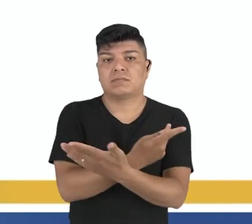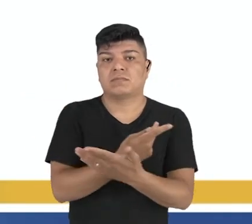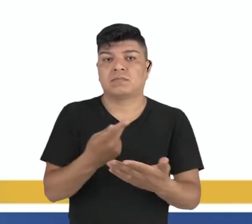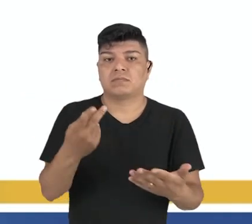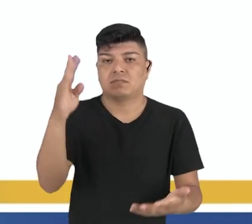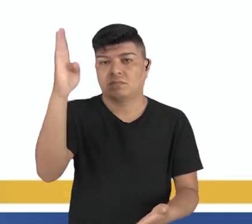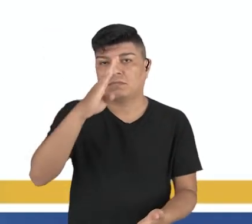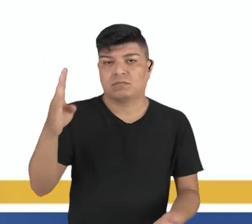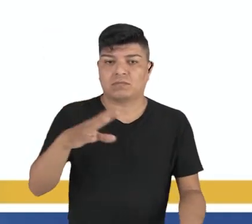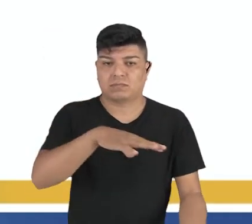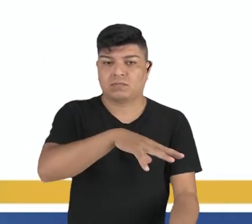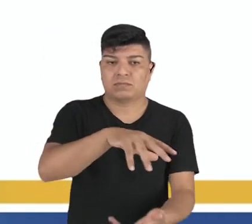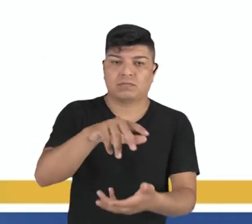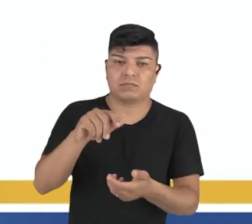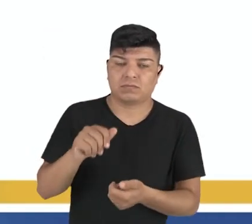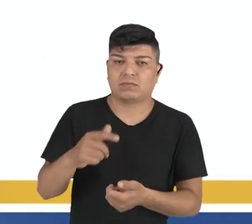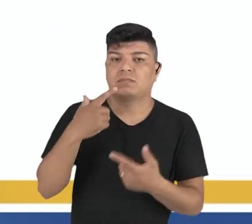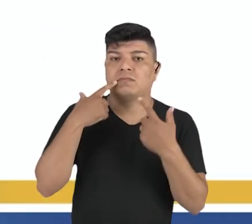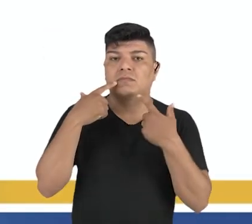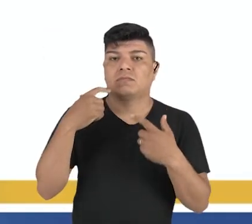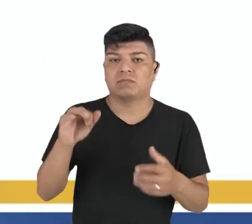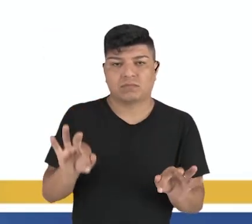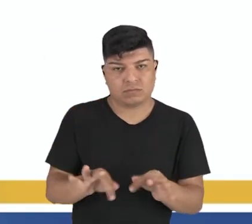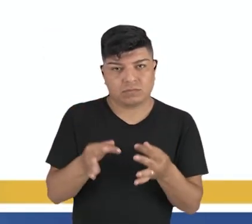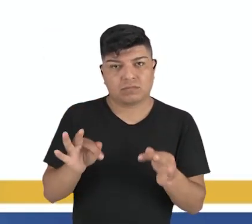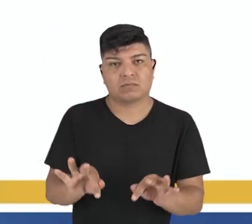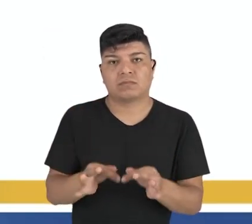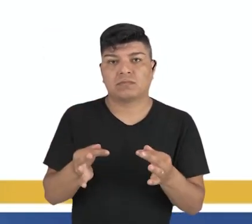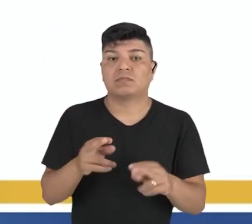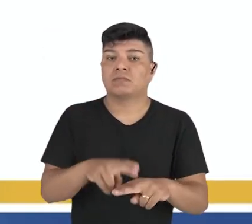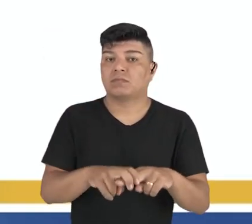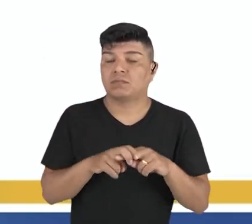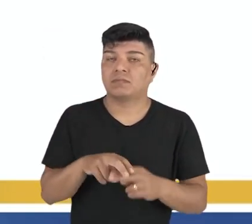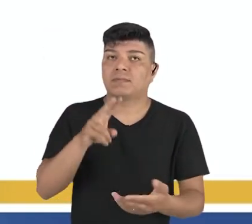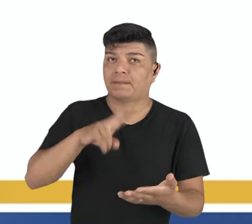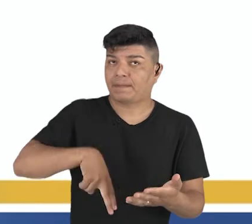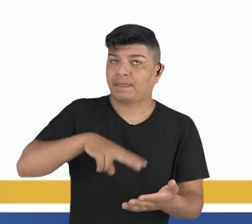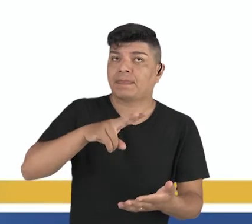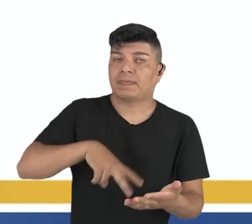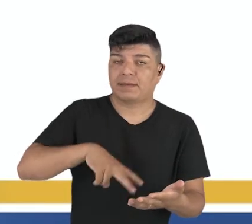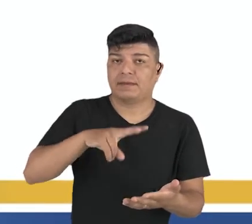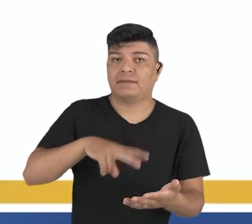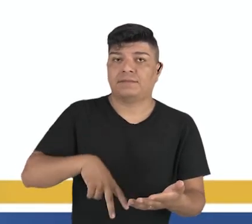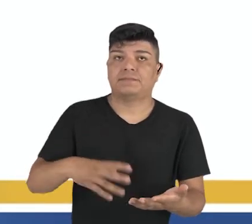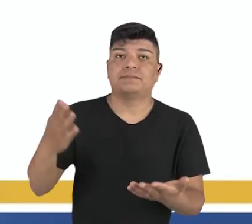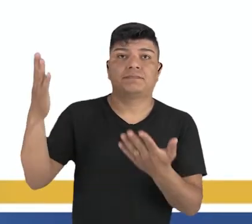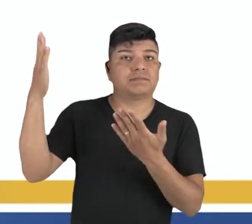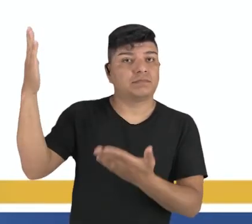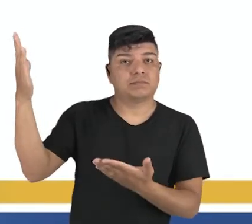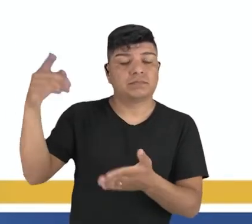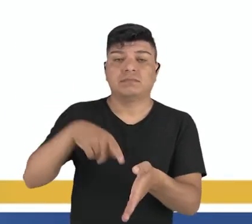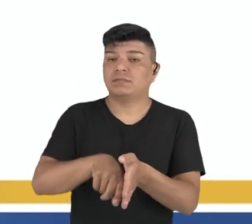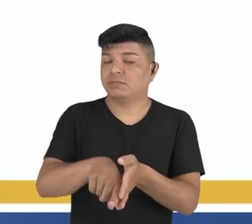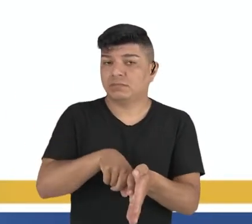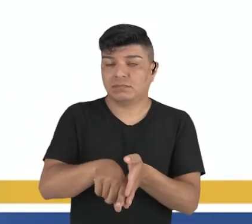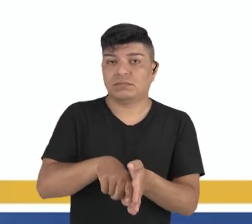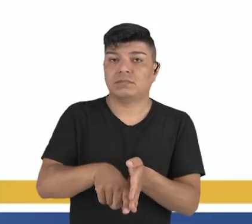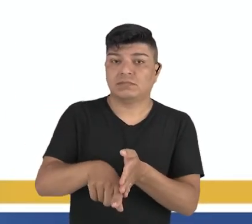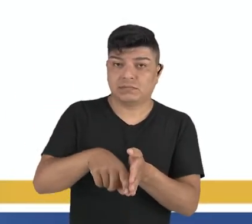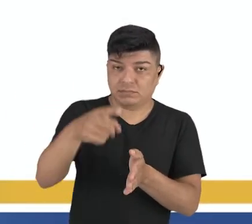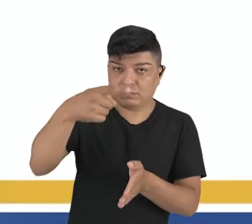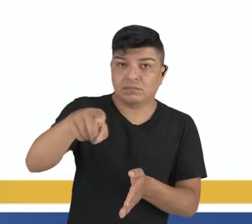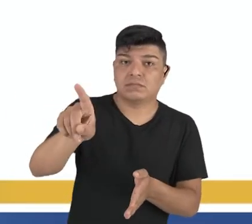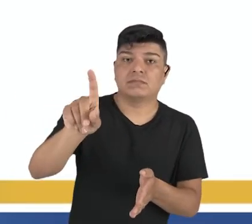no Brasil e no mundo com uma linguagem mais simples. Então, leiam, pessoal. Tá aí o caminho. Pesquisem, vão lá,